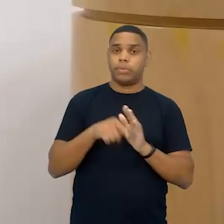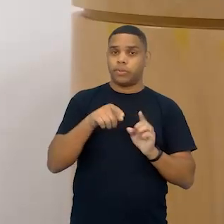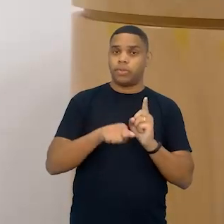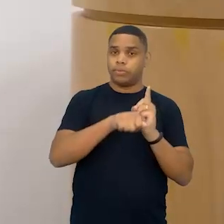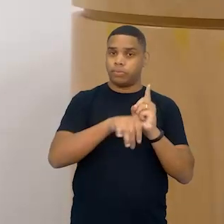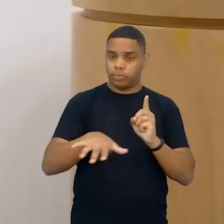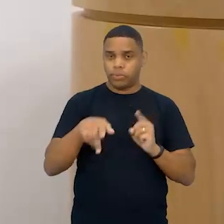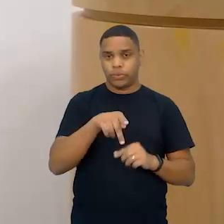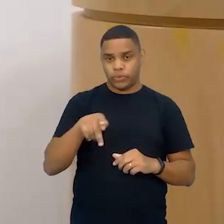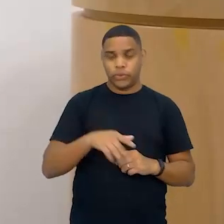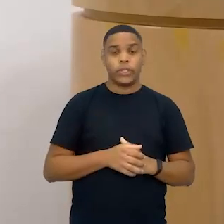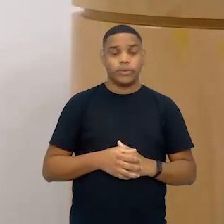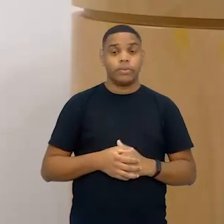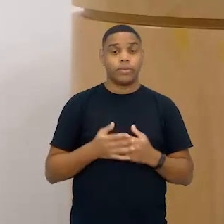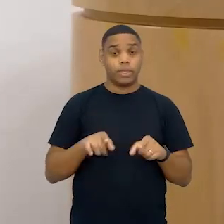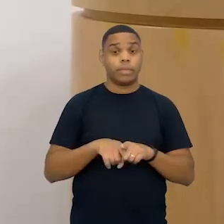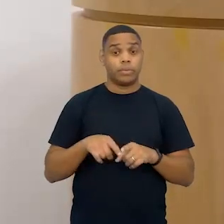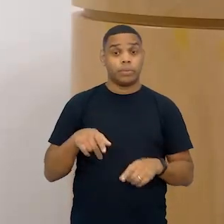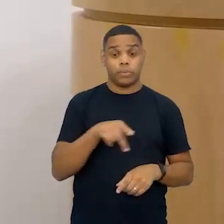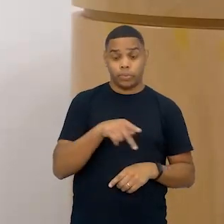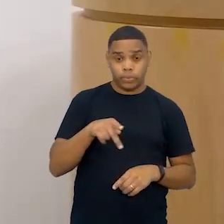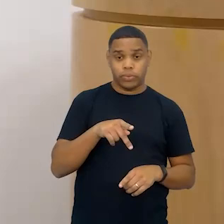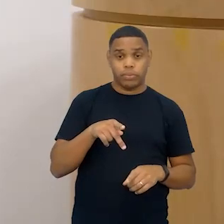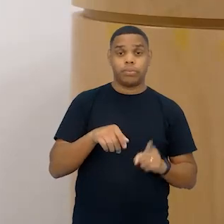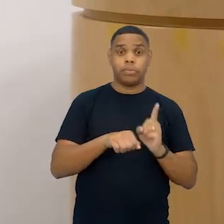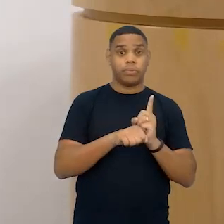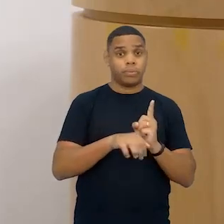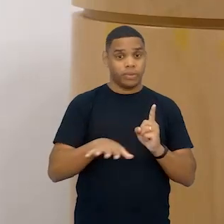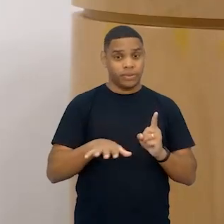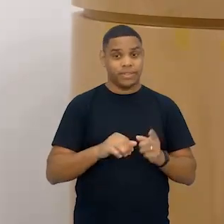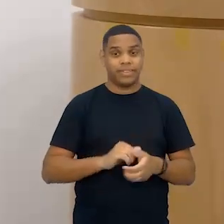professor multiplicador. Lembrando que o professor